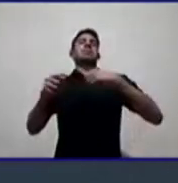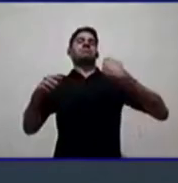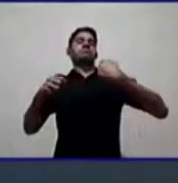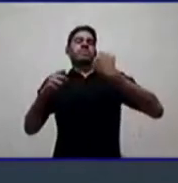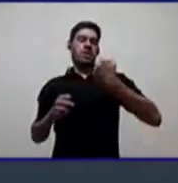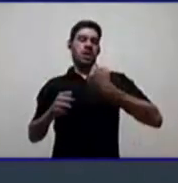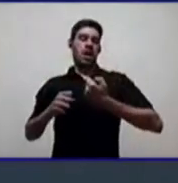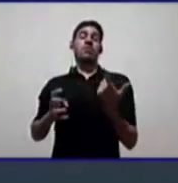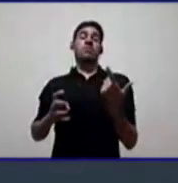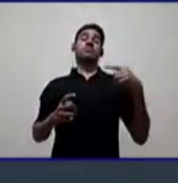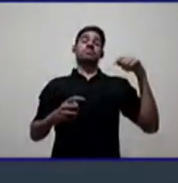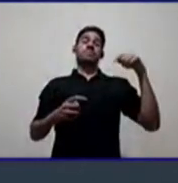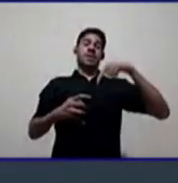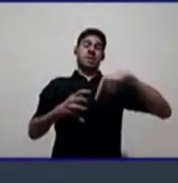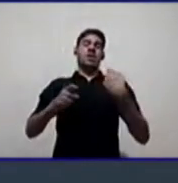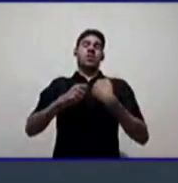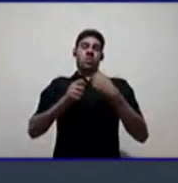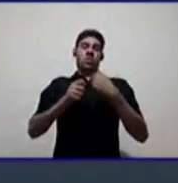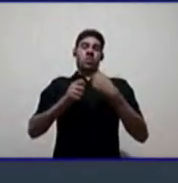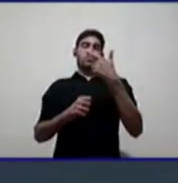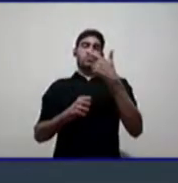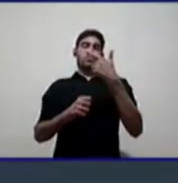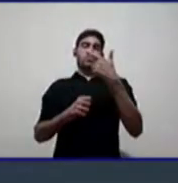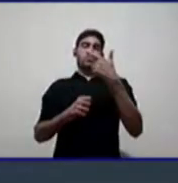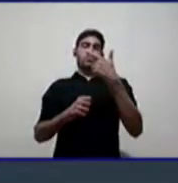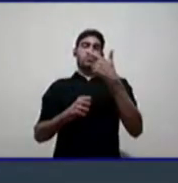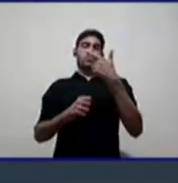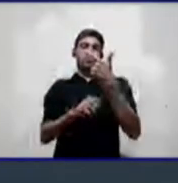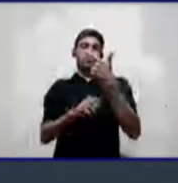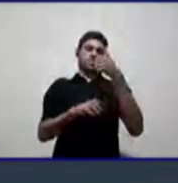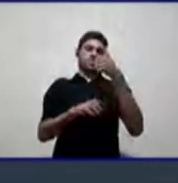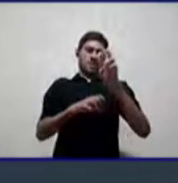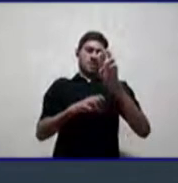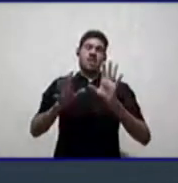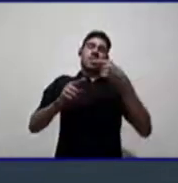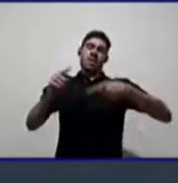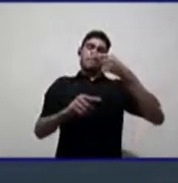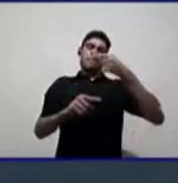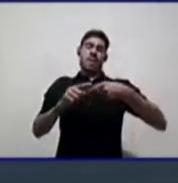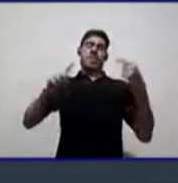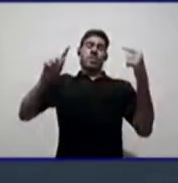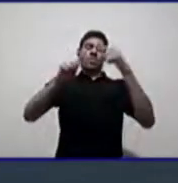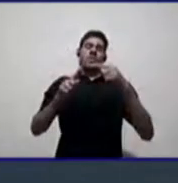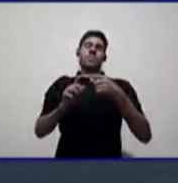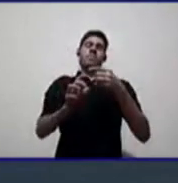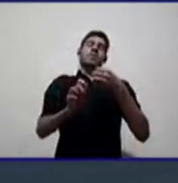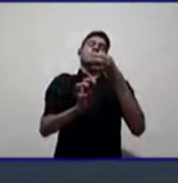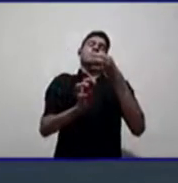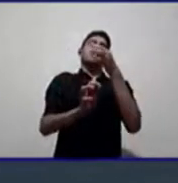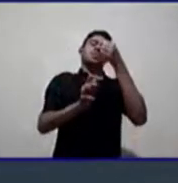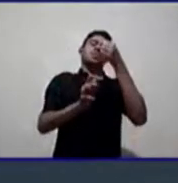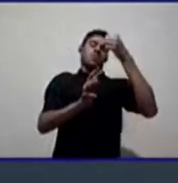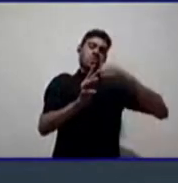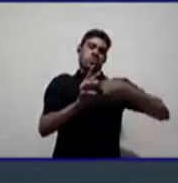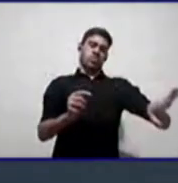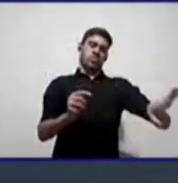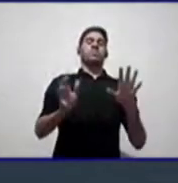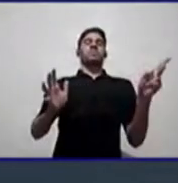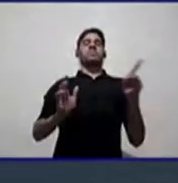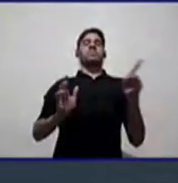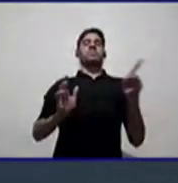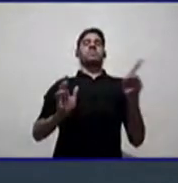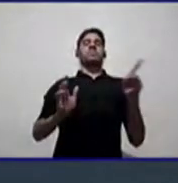em 2015, que é o que se cuida, e aqui então devemos, de acordo com a jurisprudência do Tribunal, inclusive da relatoria do ministro Tarcísio